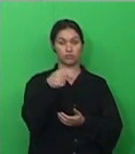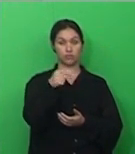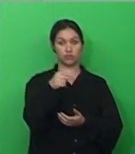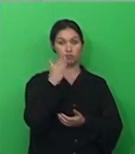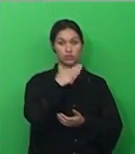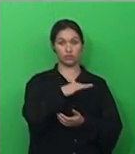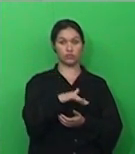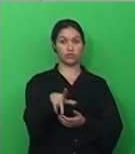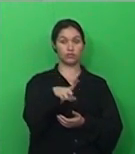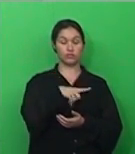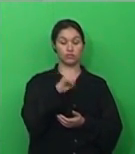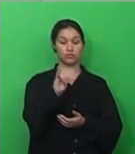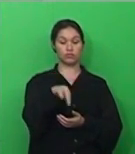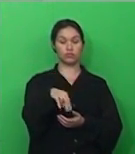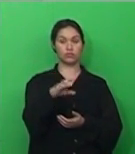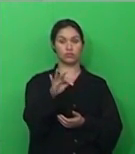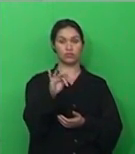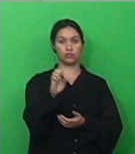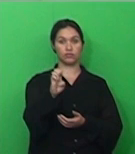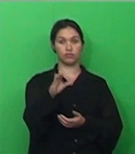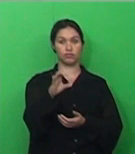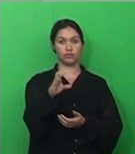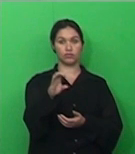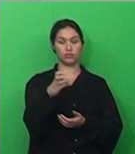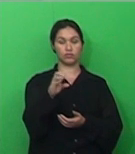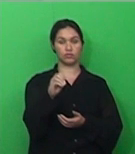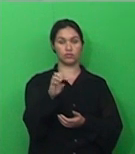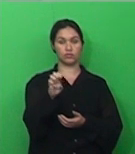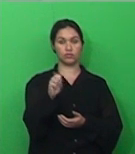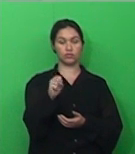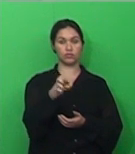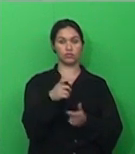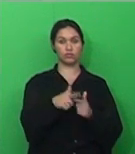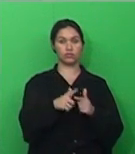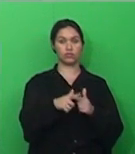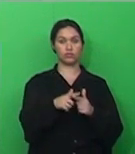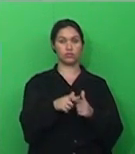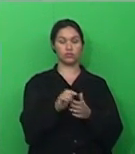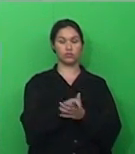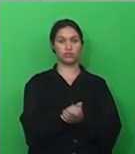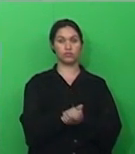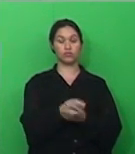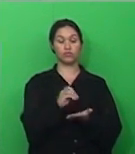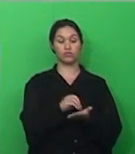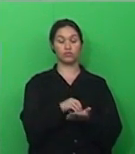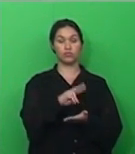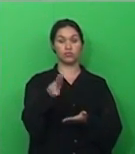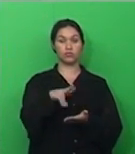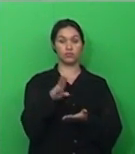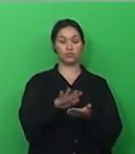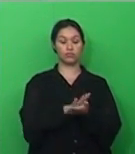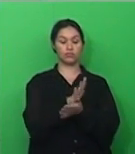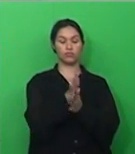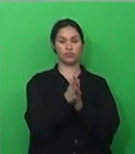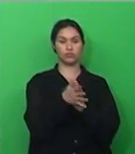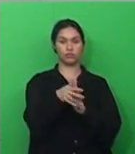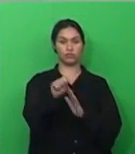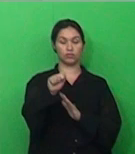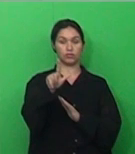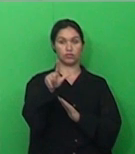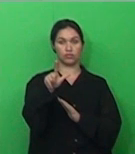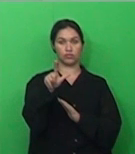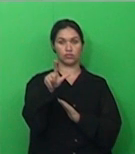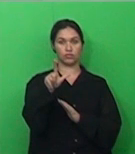afecções relacionadas com doenças infectocontagiosas. Então, não somente a questão do número de doenças, mas as comorbidades